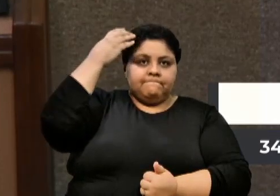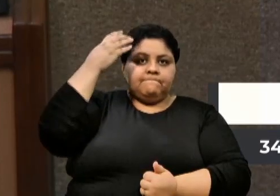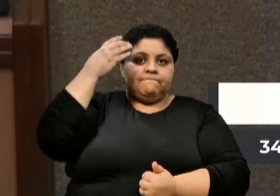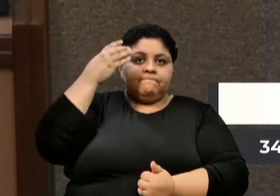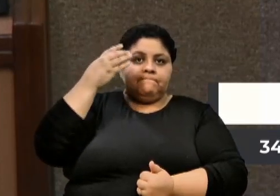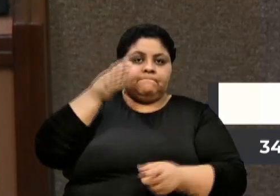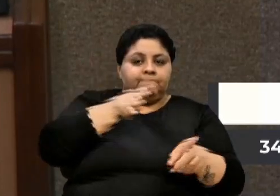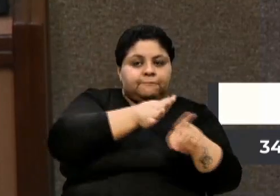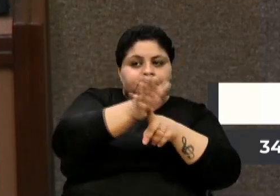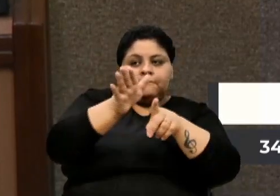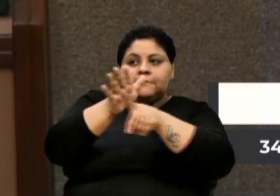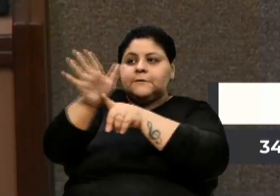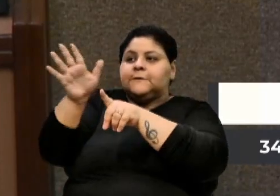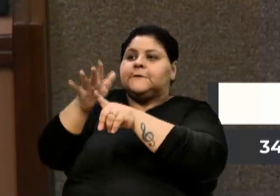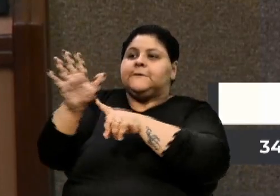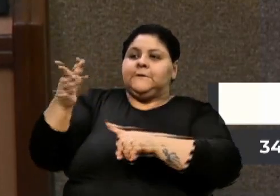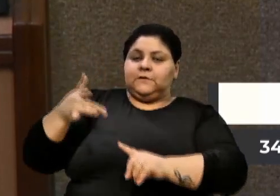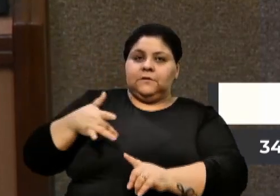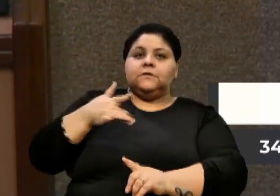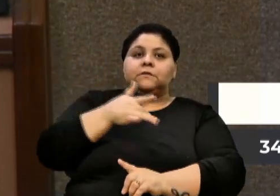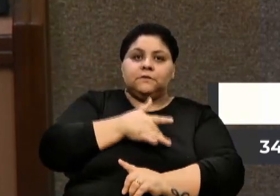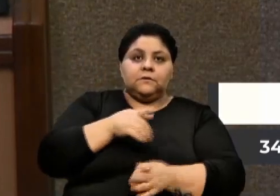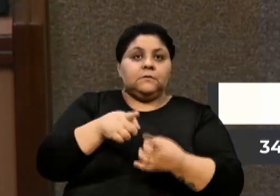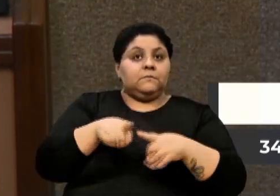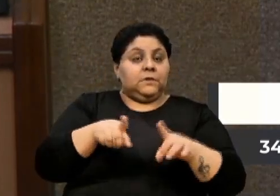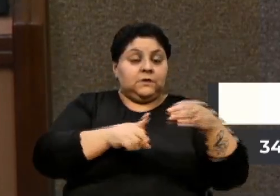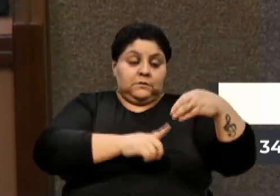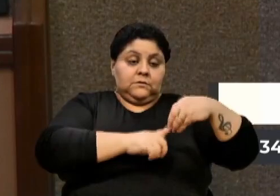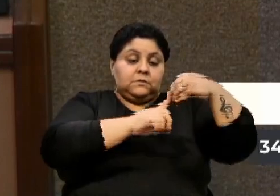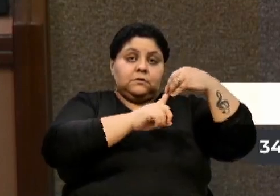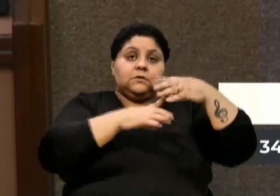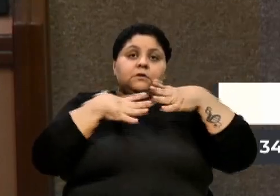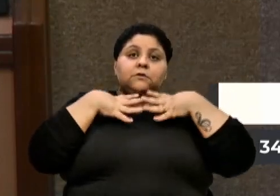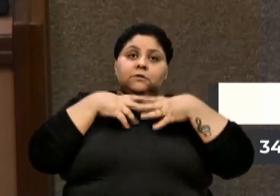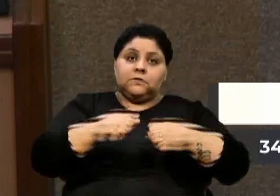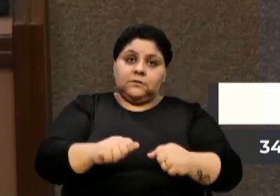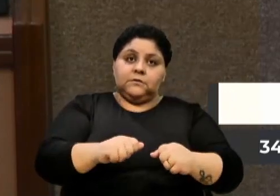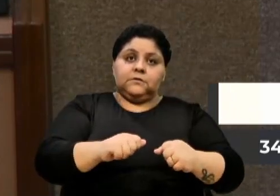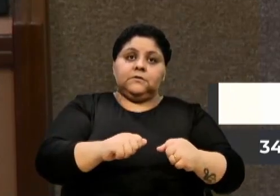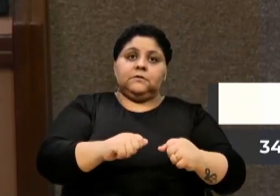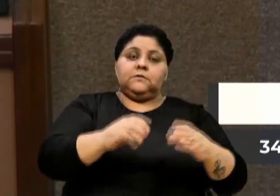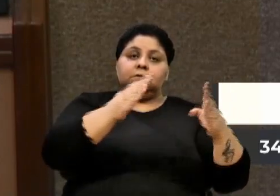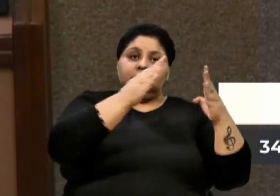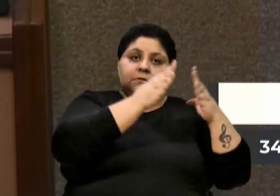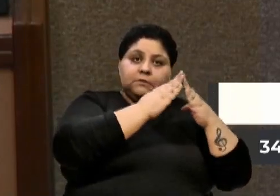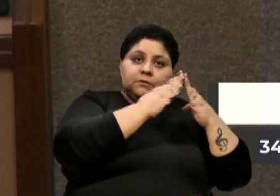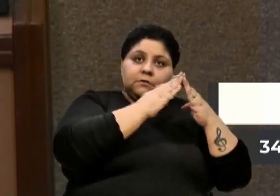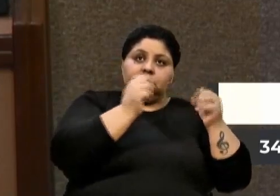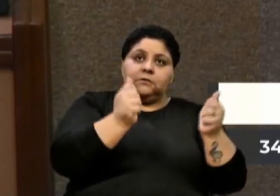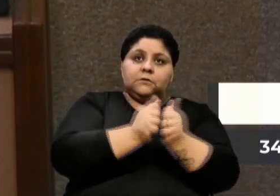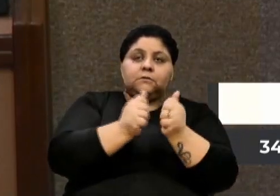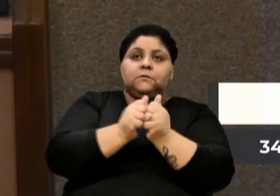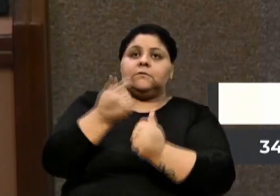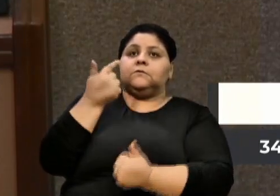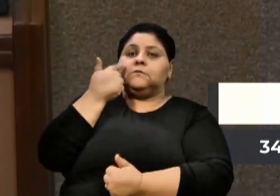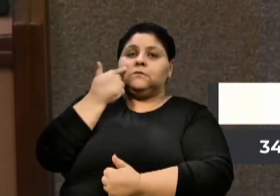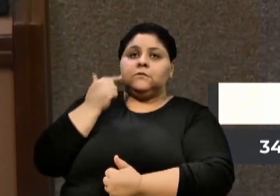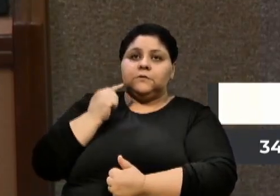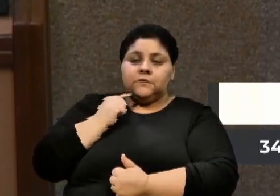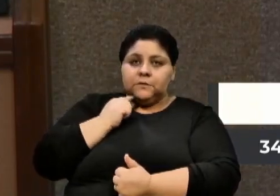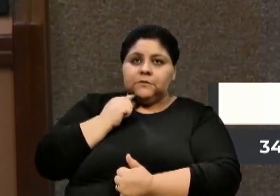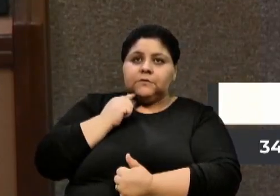mas principalmente algumas secretarias, como a Secretaria da Habitação, através do Wagner Petrini, a Secretaria de Esporte e